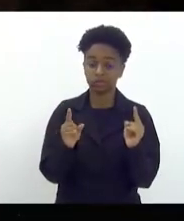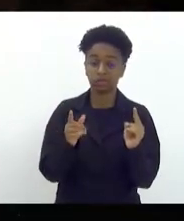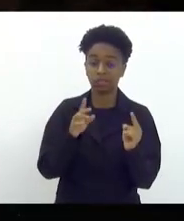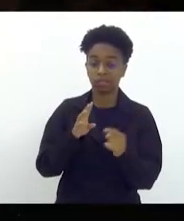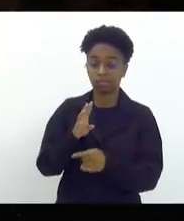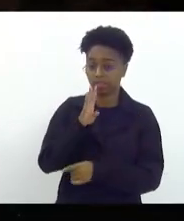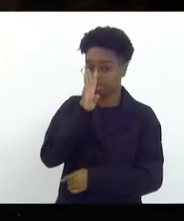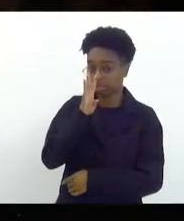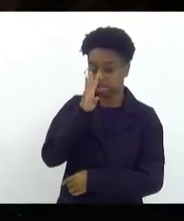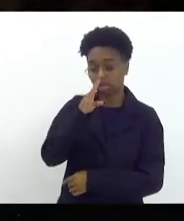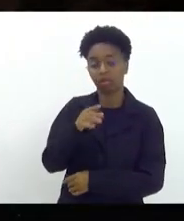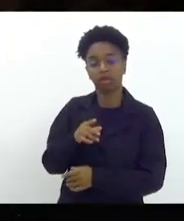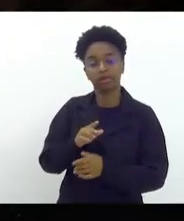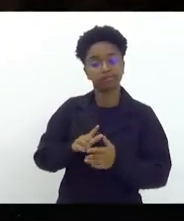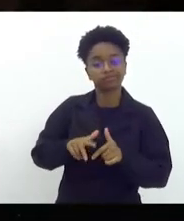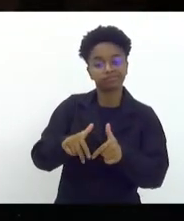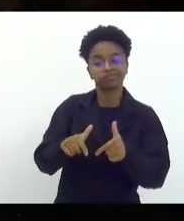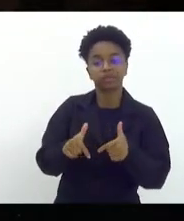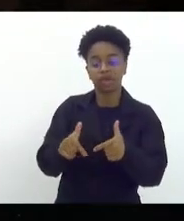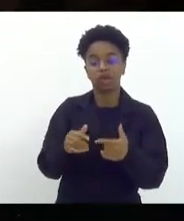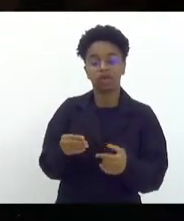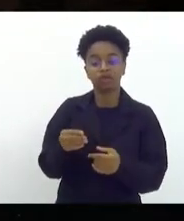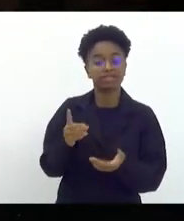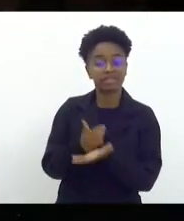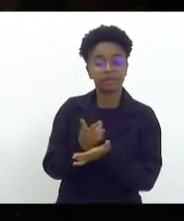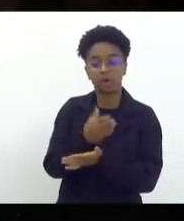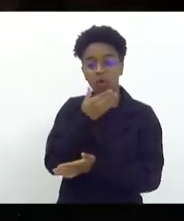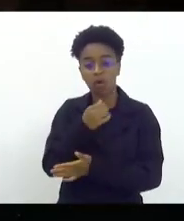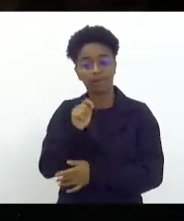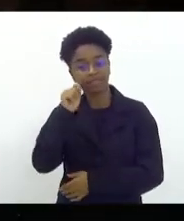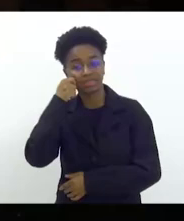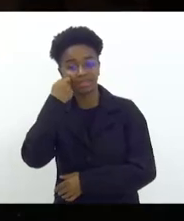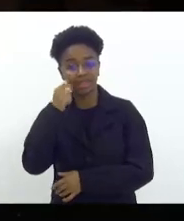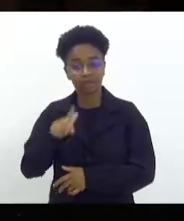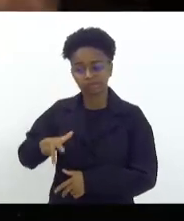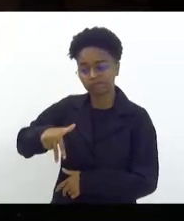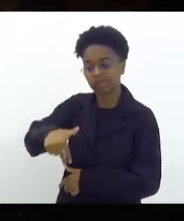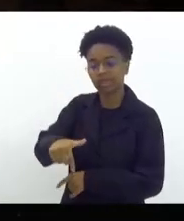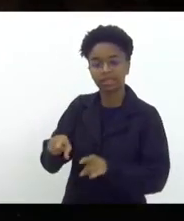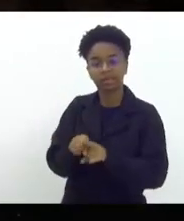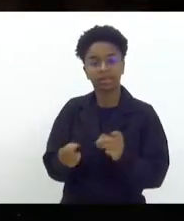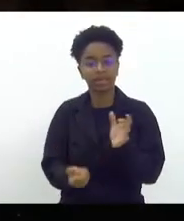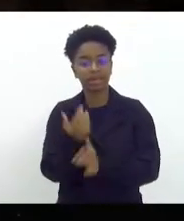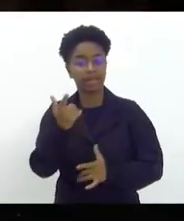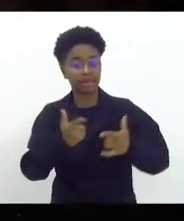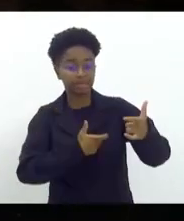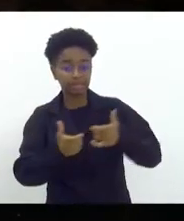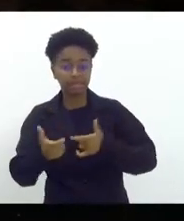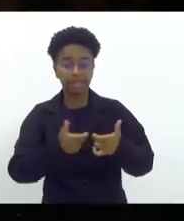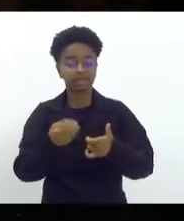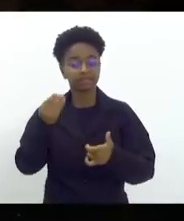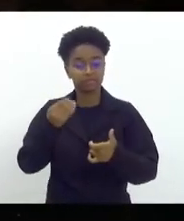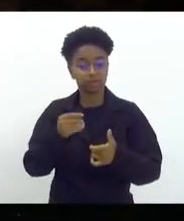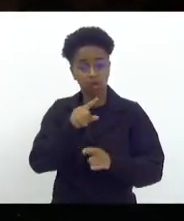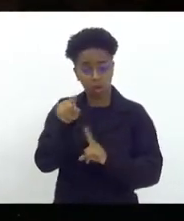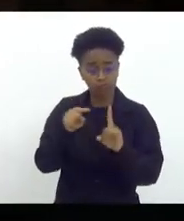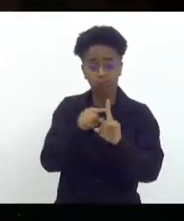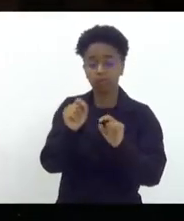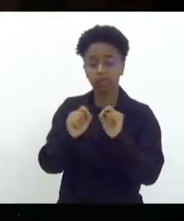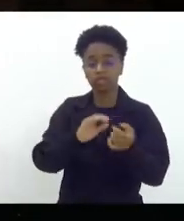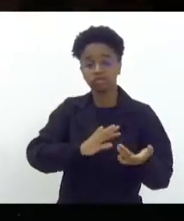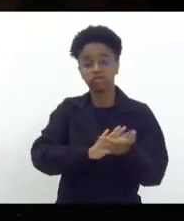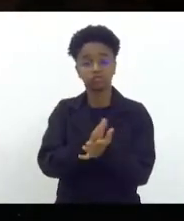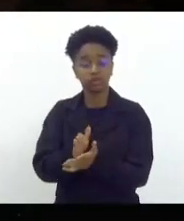coloca homens negros na linha de frente estabelecendo uma guerra desigual e sem propósito para ceifarem a vida de jovens negros